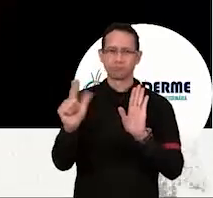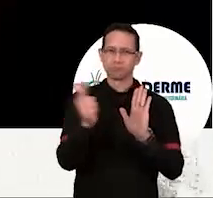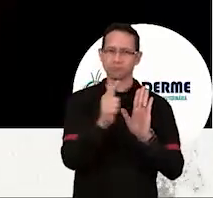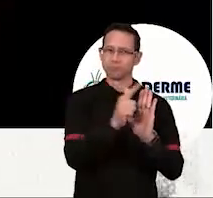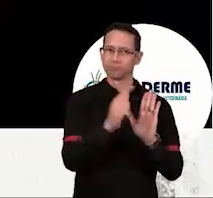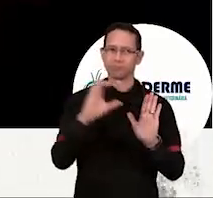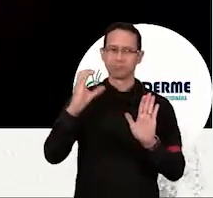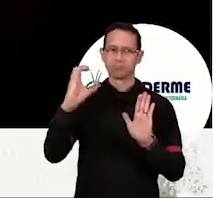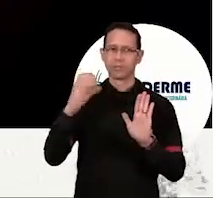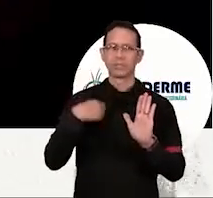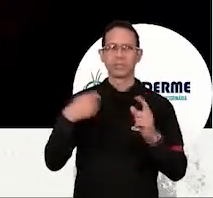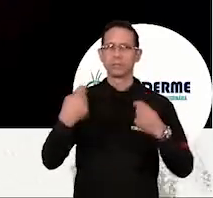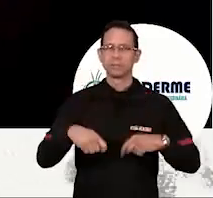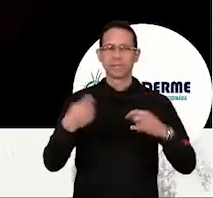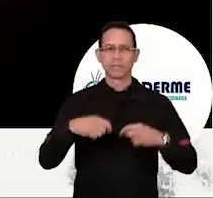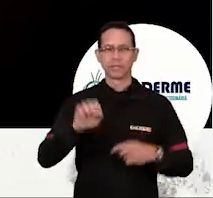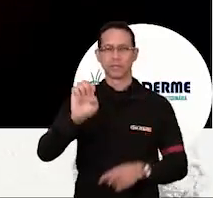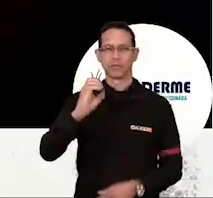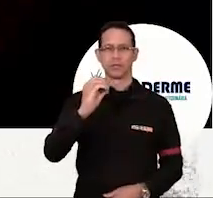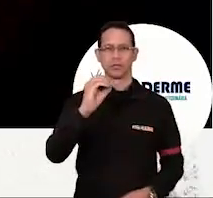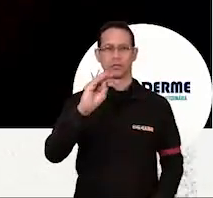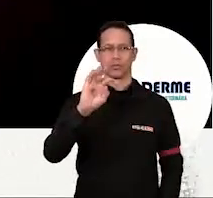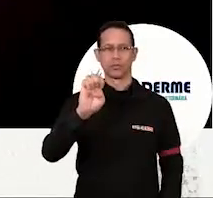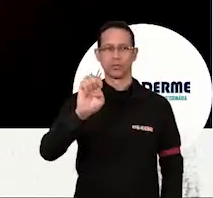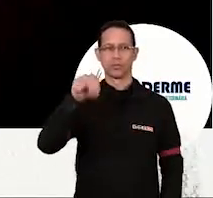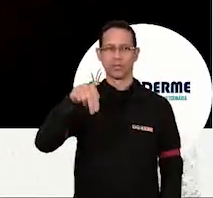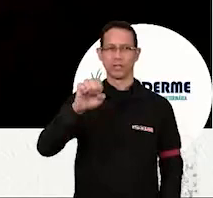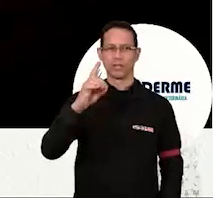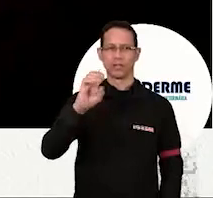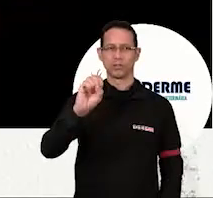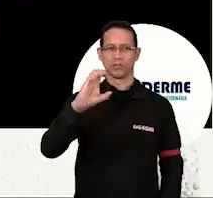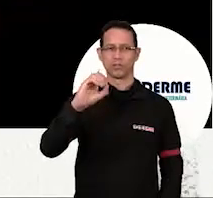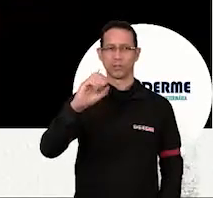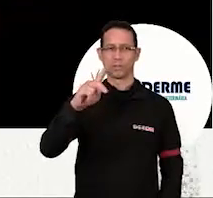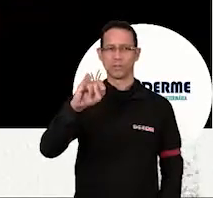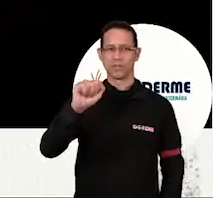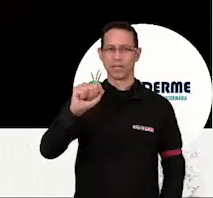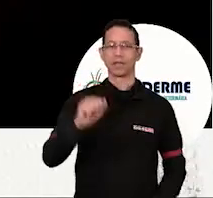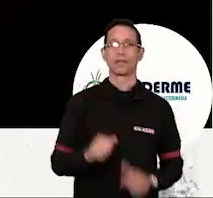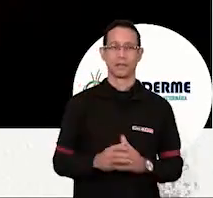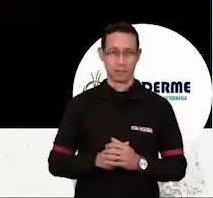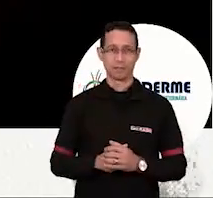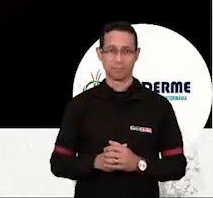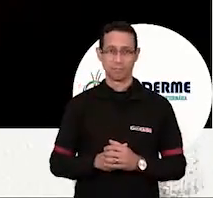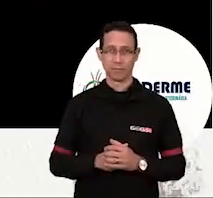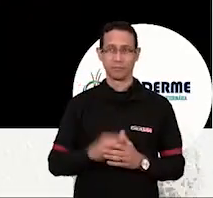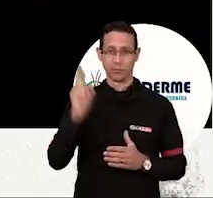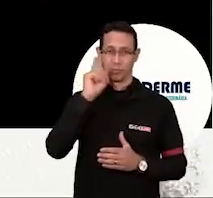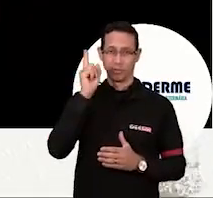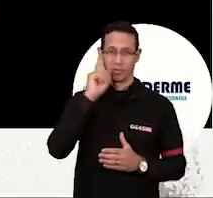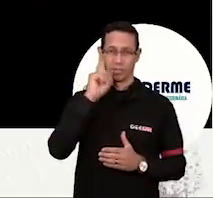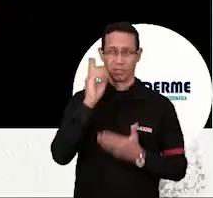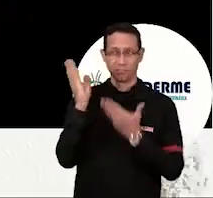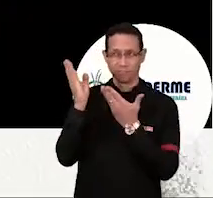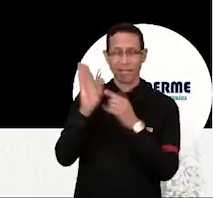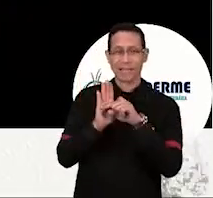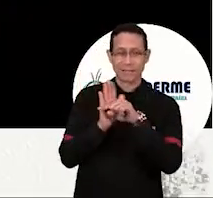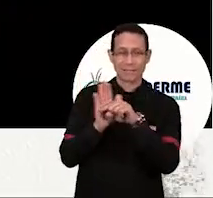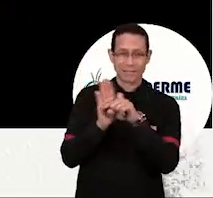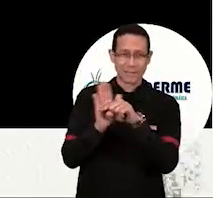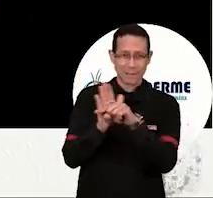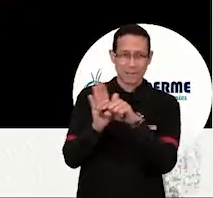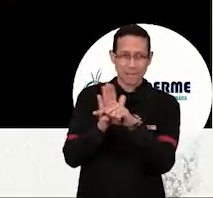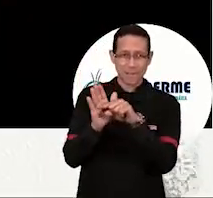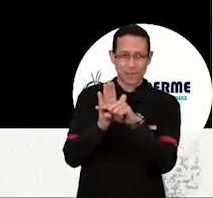científico, que você vai precisar de uma autoendoscopia. Mas, no meu dia a dia, muitas vezes, esse tipo de exame, ele vem